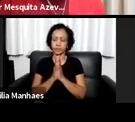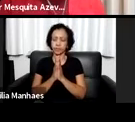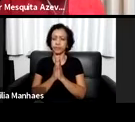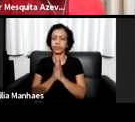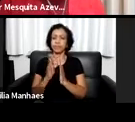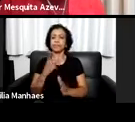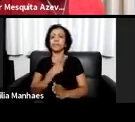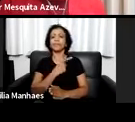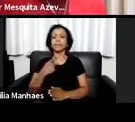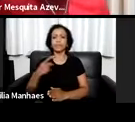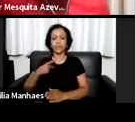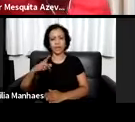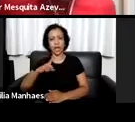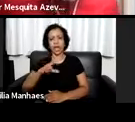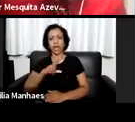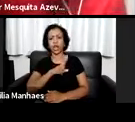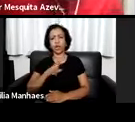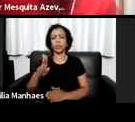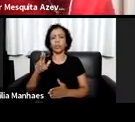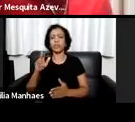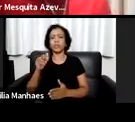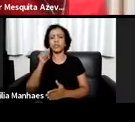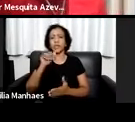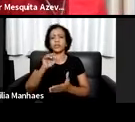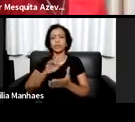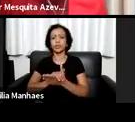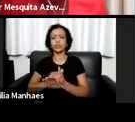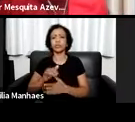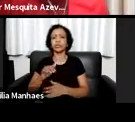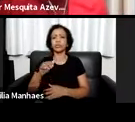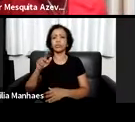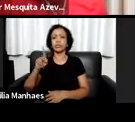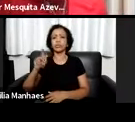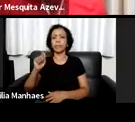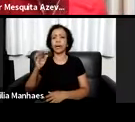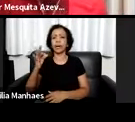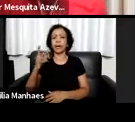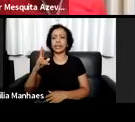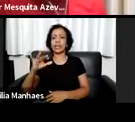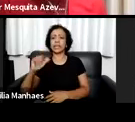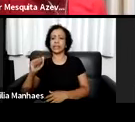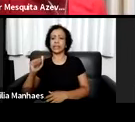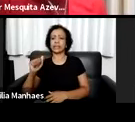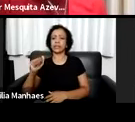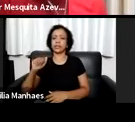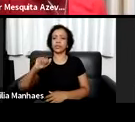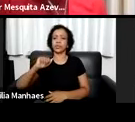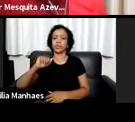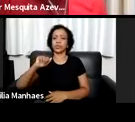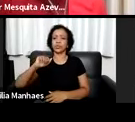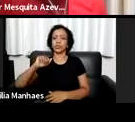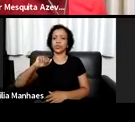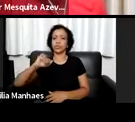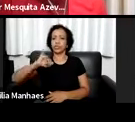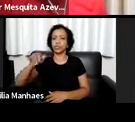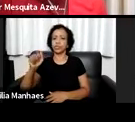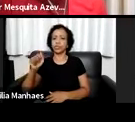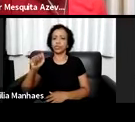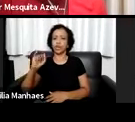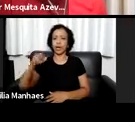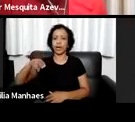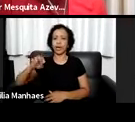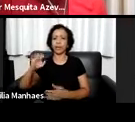esposa do Jairo? Patrícia. Ok. Ele tem 2 filhas, a irmã Patrícia,